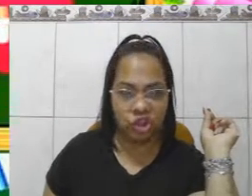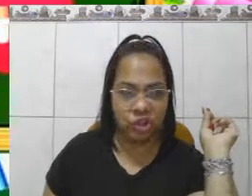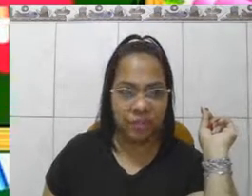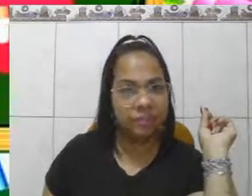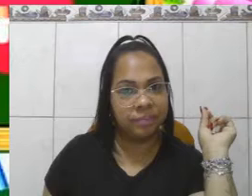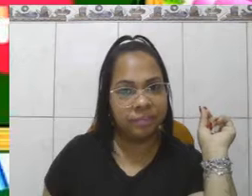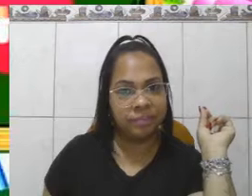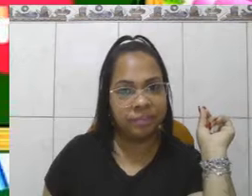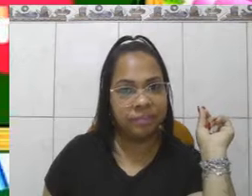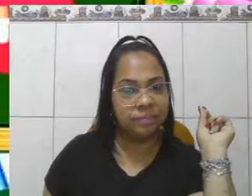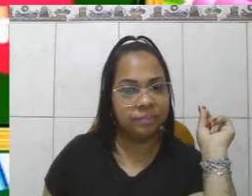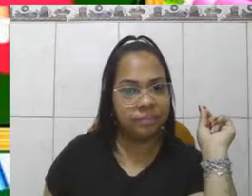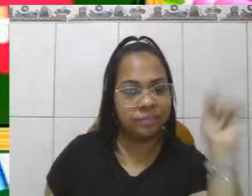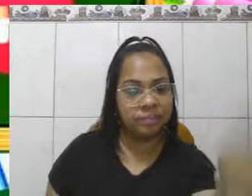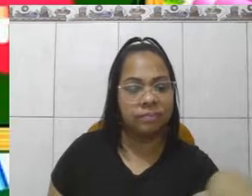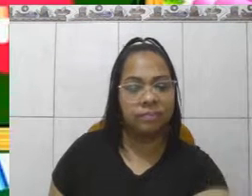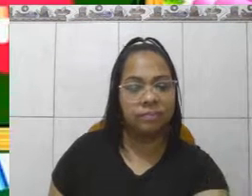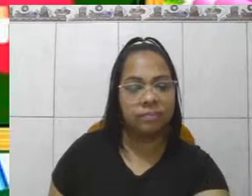presidente.